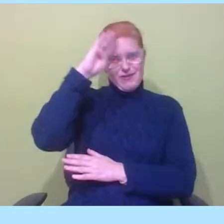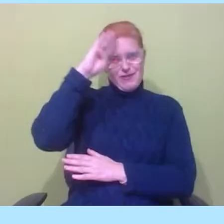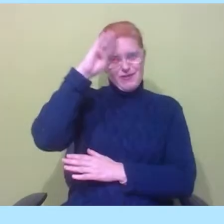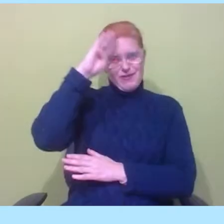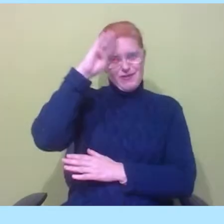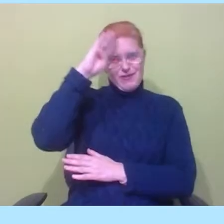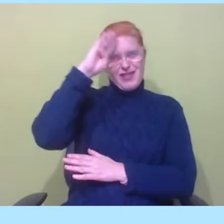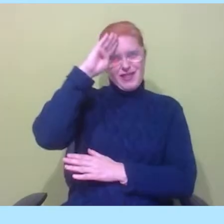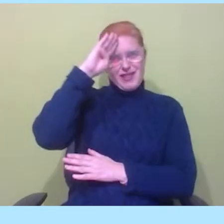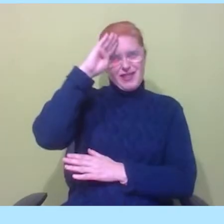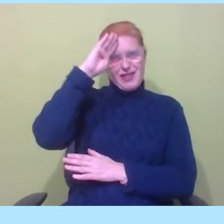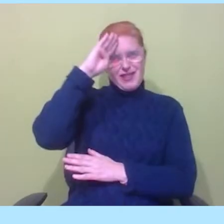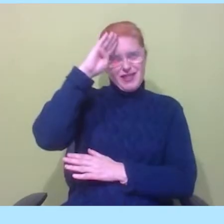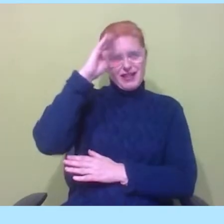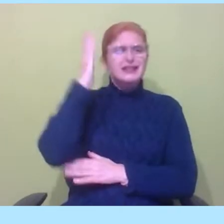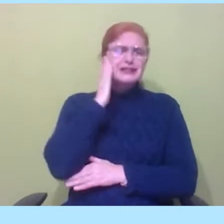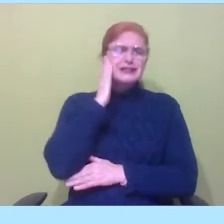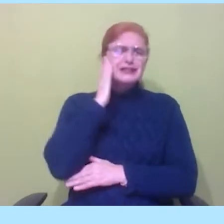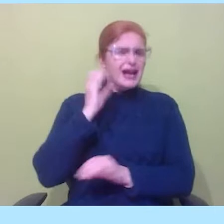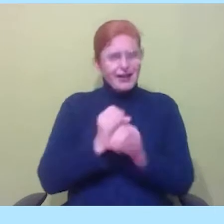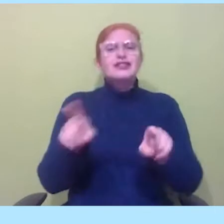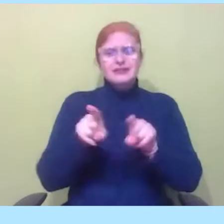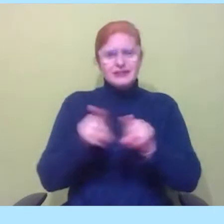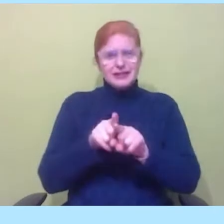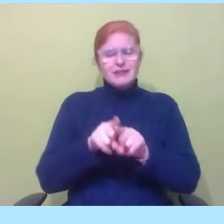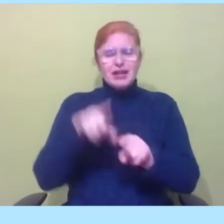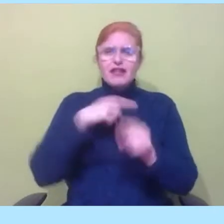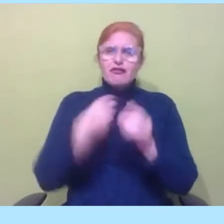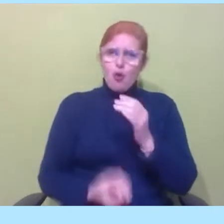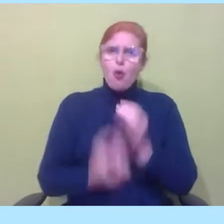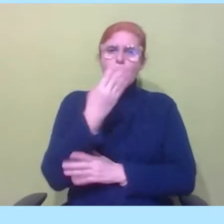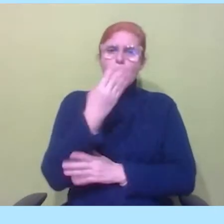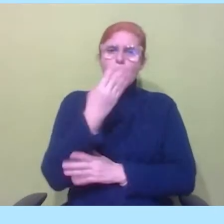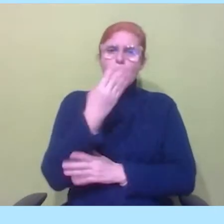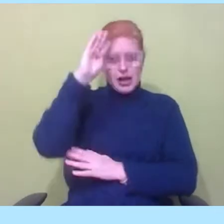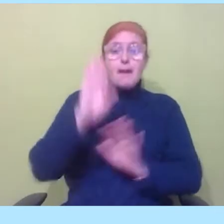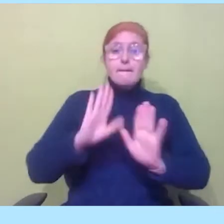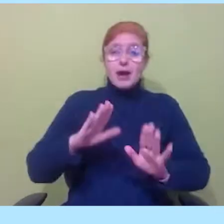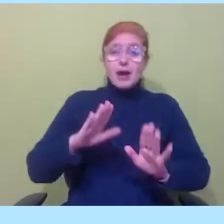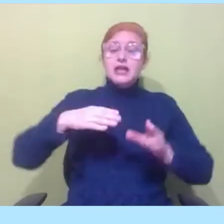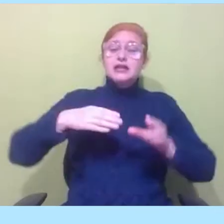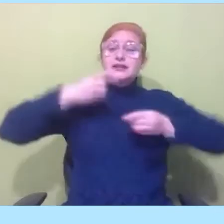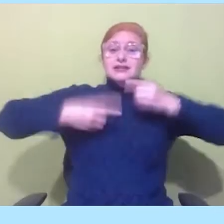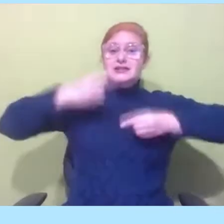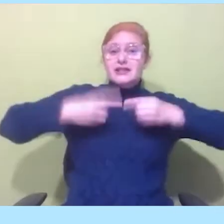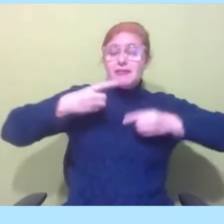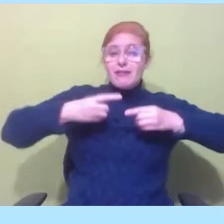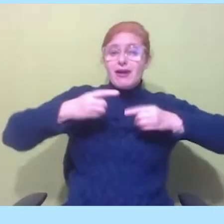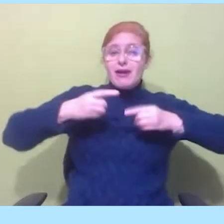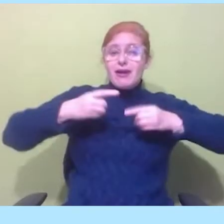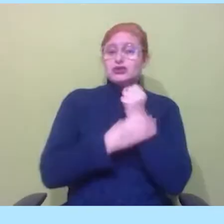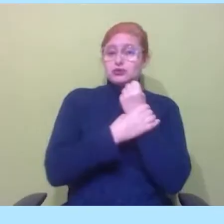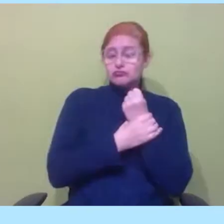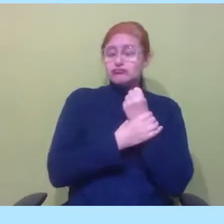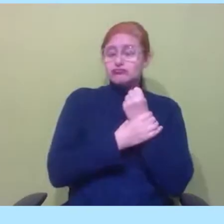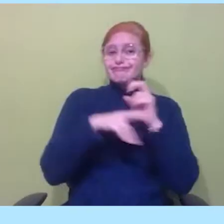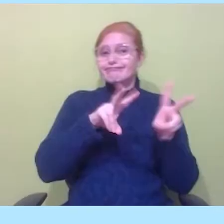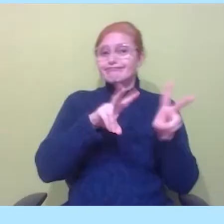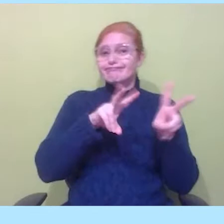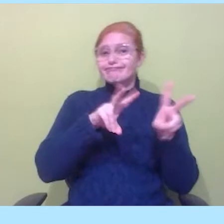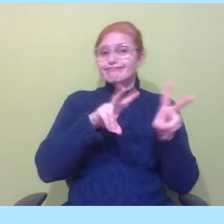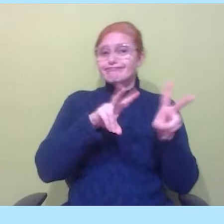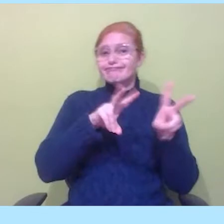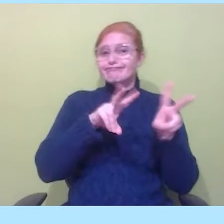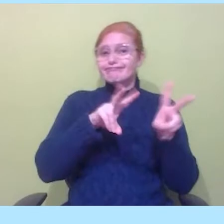também foi essa origem, mas o debate todo de segurança, quando a gente fala sobre, né, modelo de ameaça, a gente fala